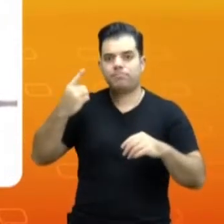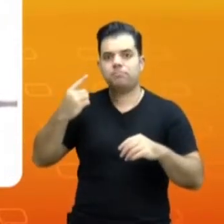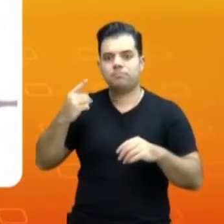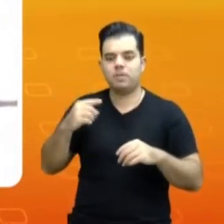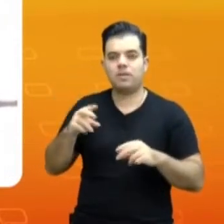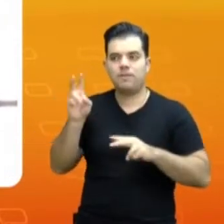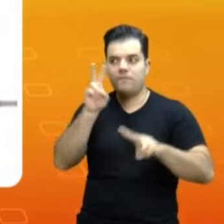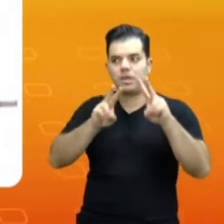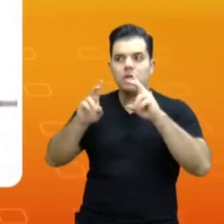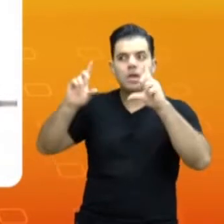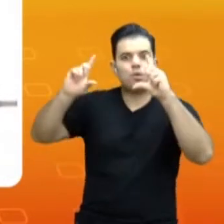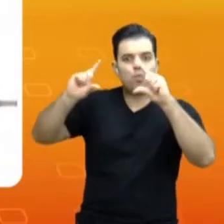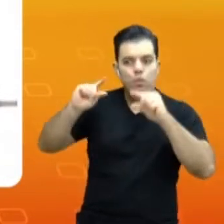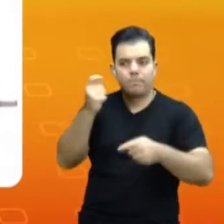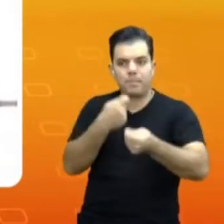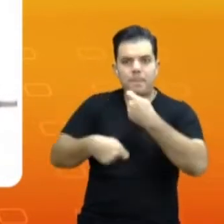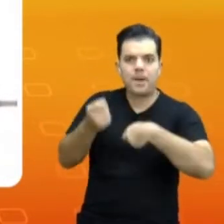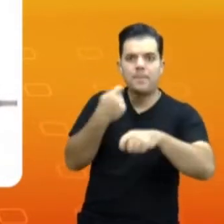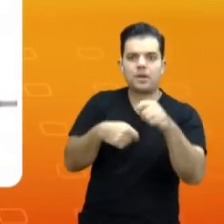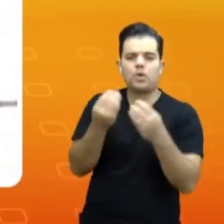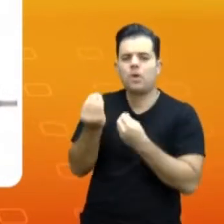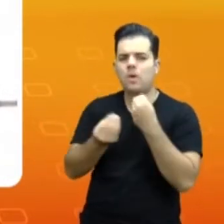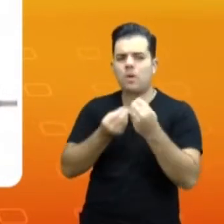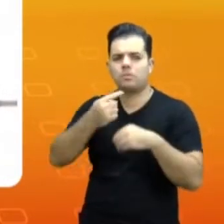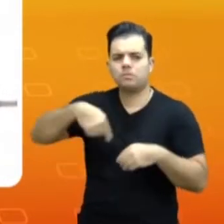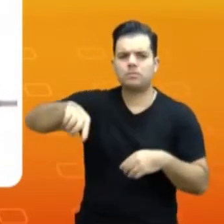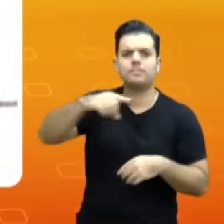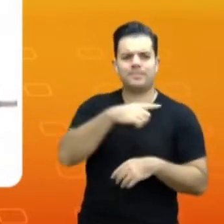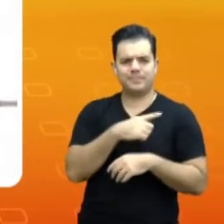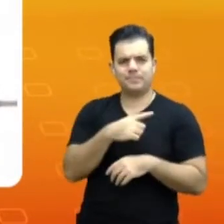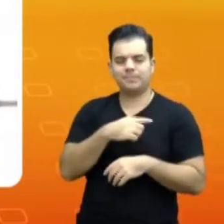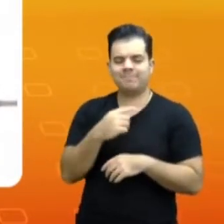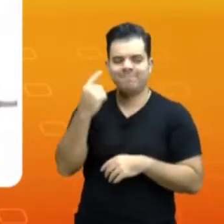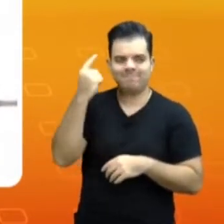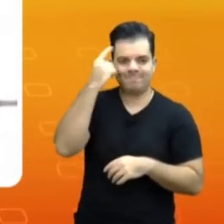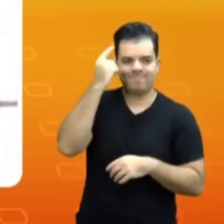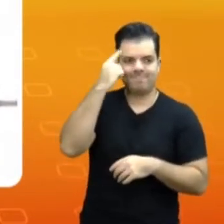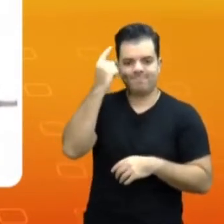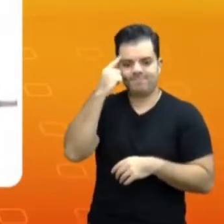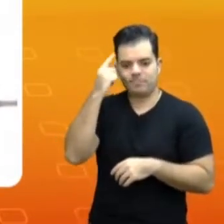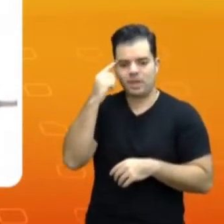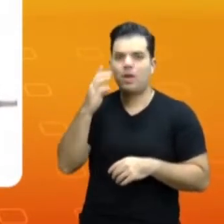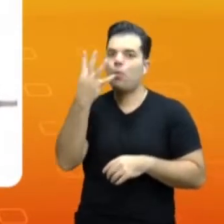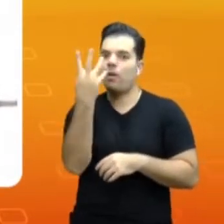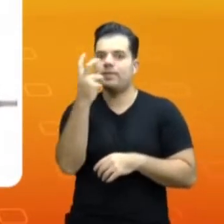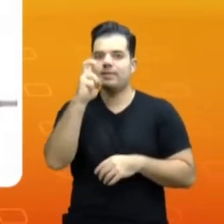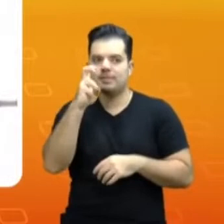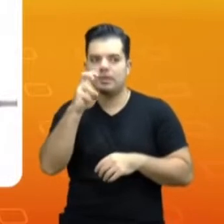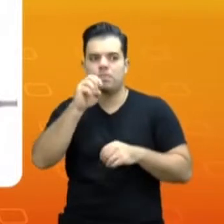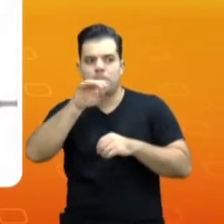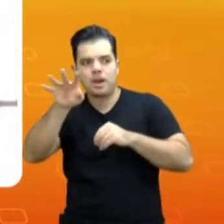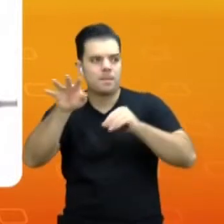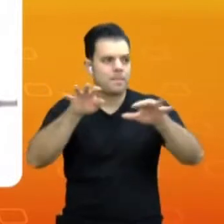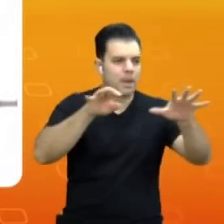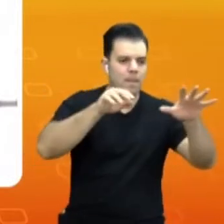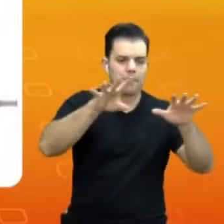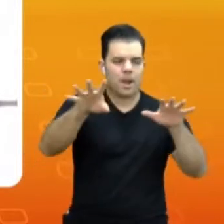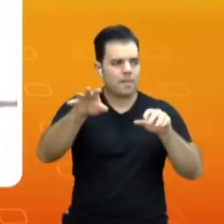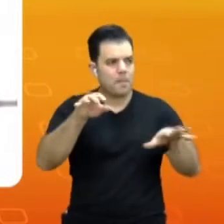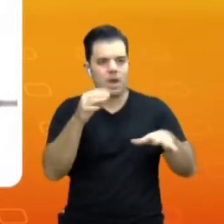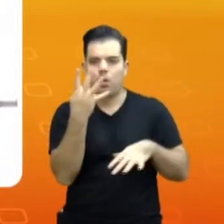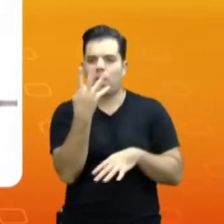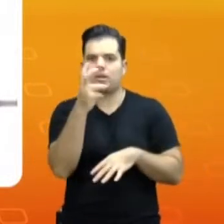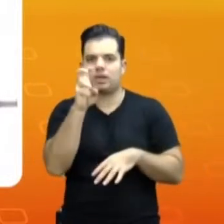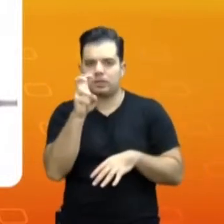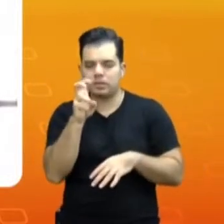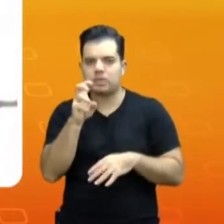Do ponto de vista econômico, como a gente tinha uma intenção dos 45 sinais oficiais do evento, exatamente para a